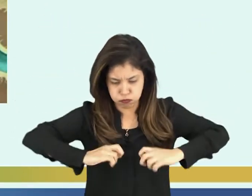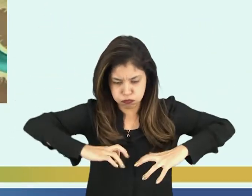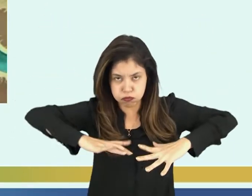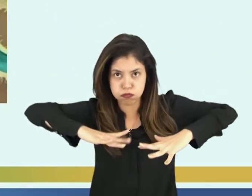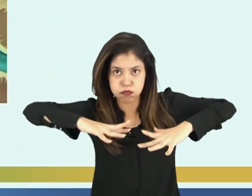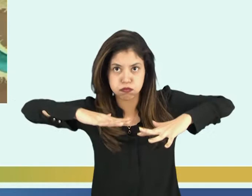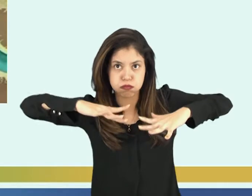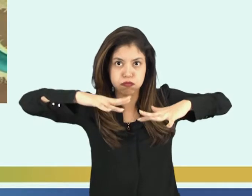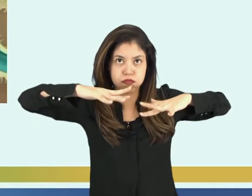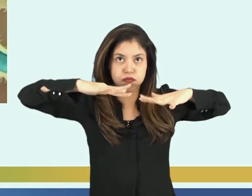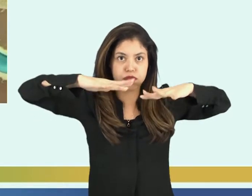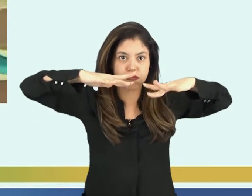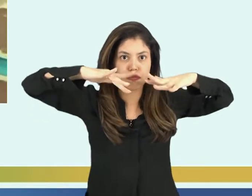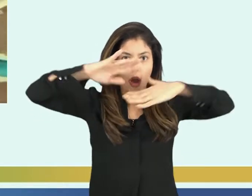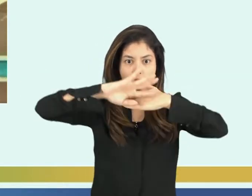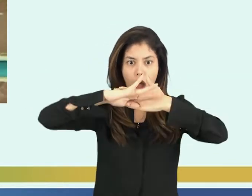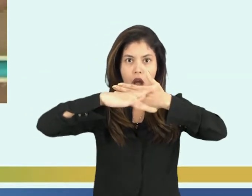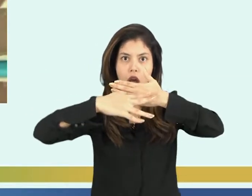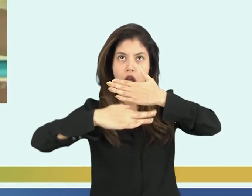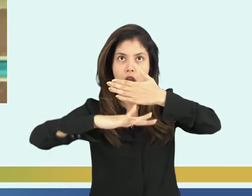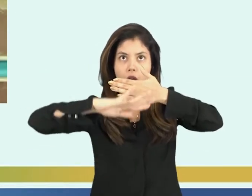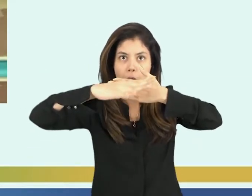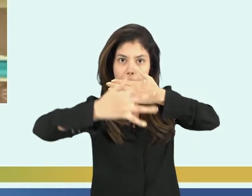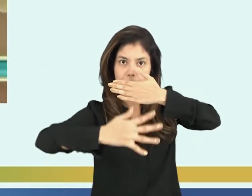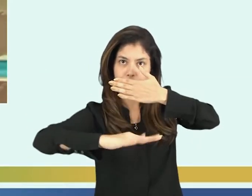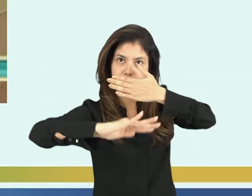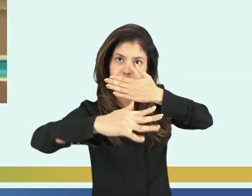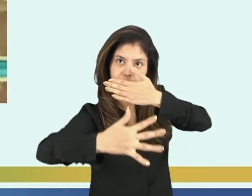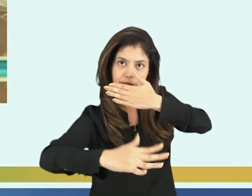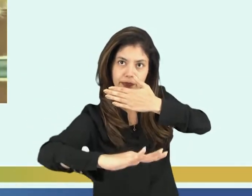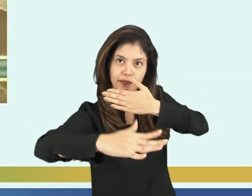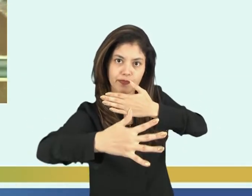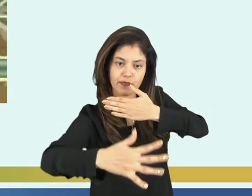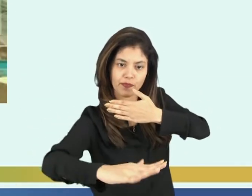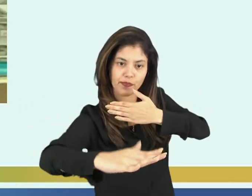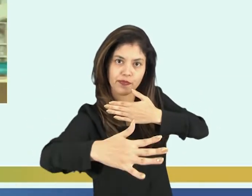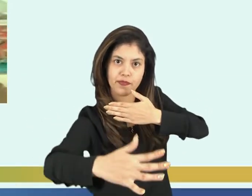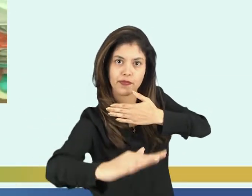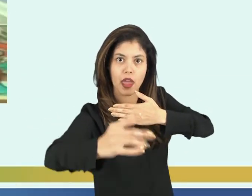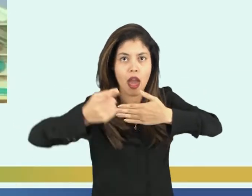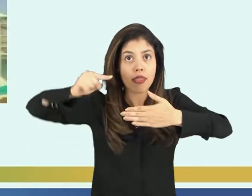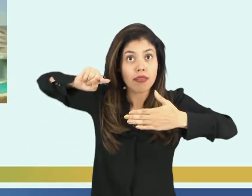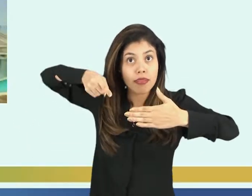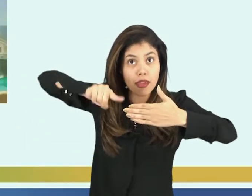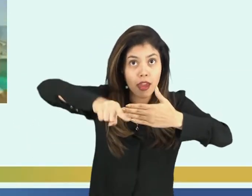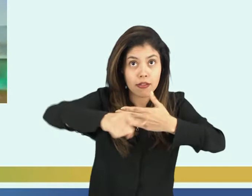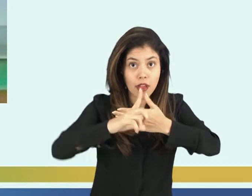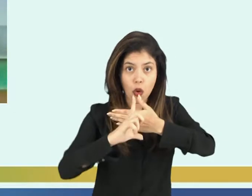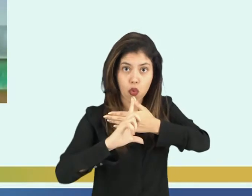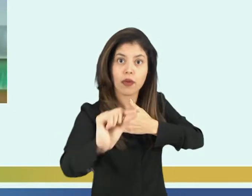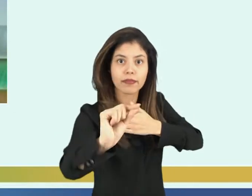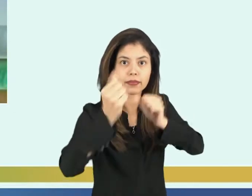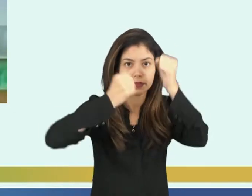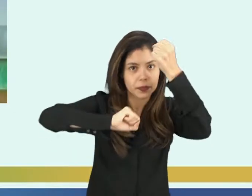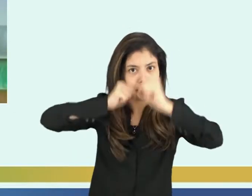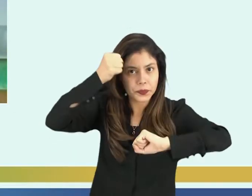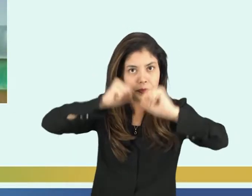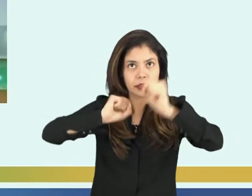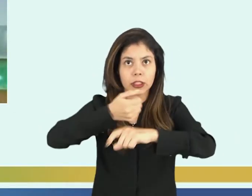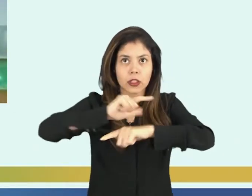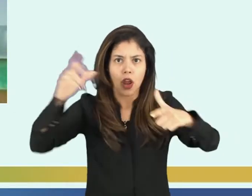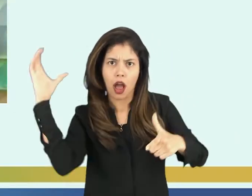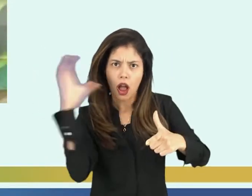enorme barragem de concreto. Depois, a água sai por tubos enormes e dentro deles ela corre para a usina. Em